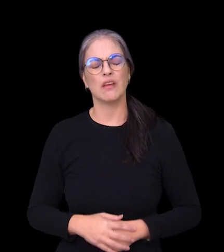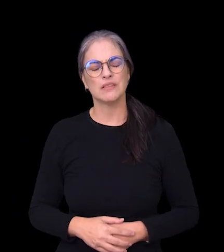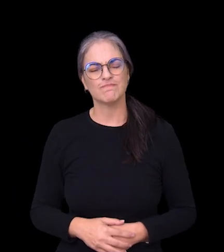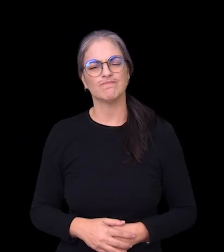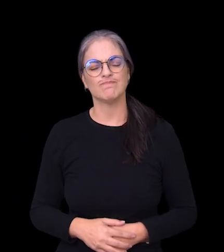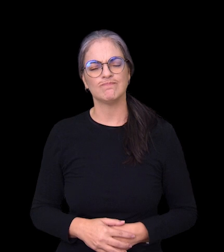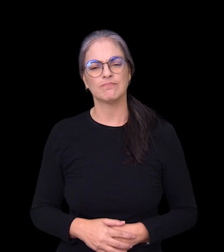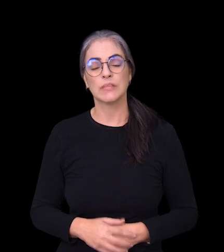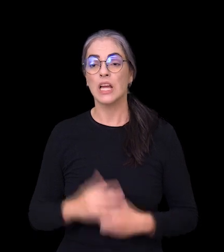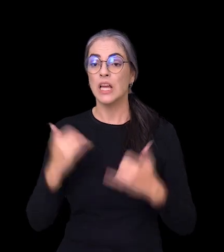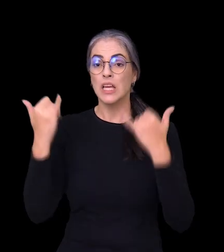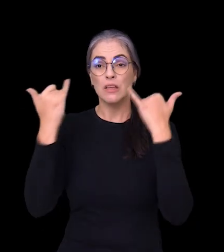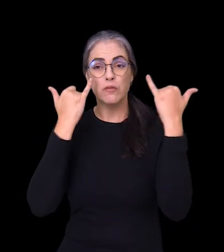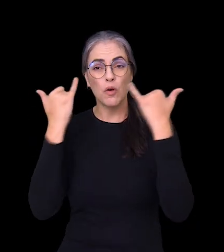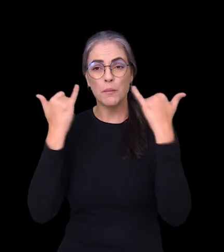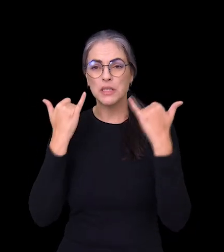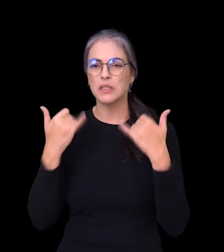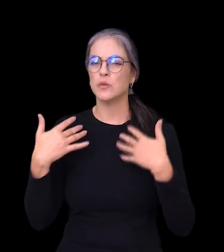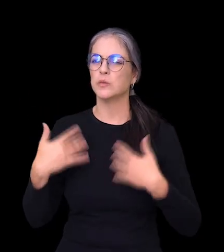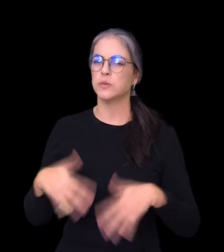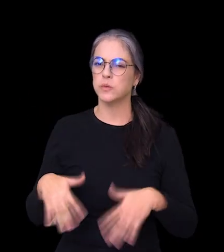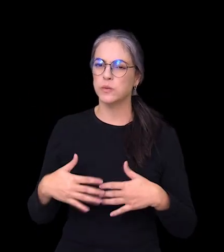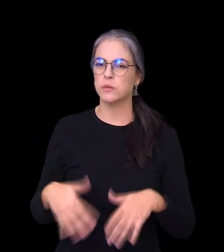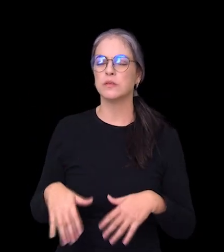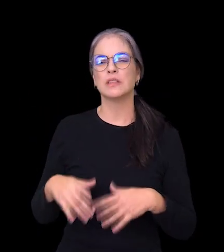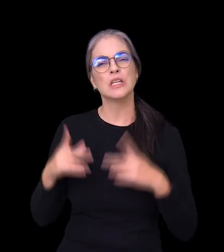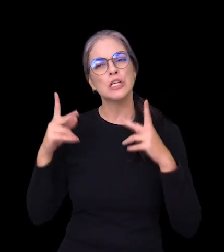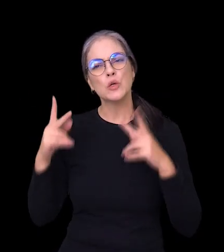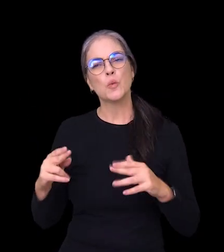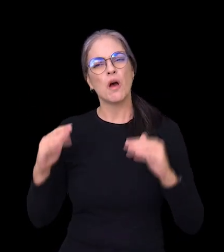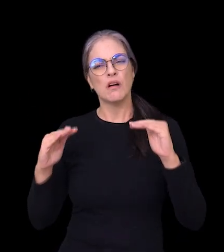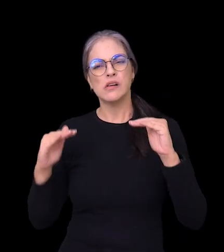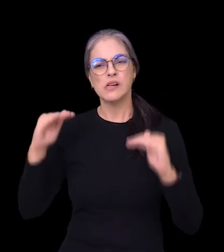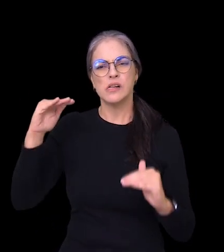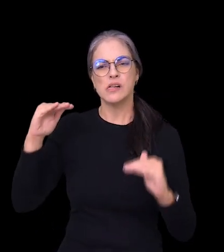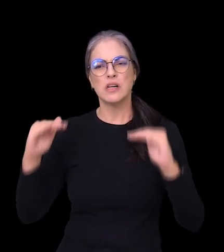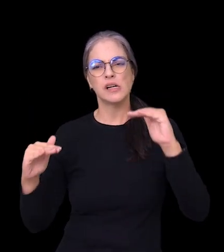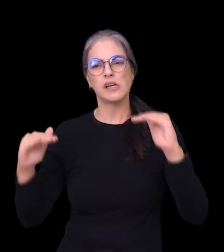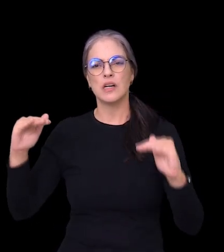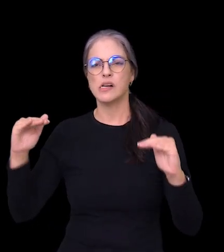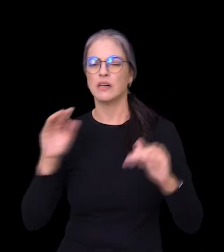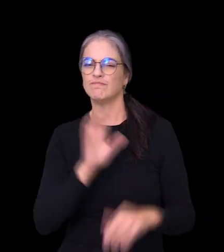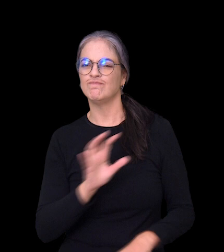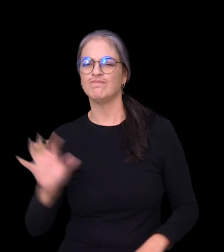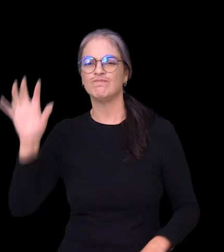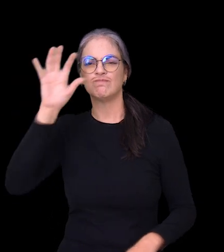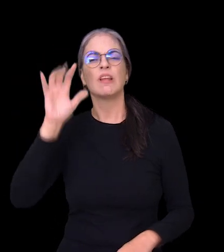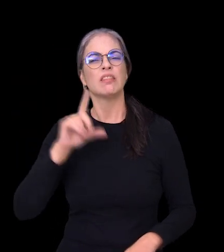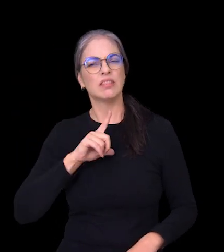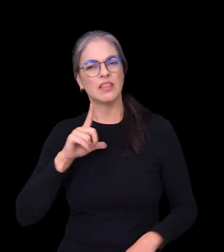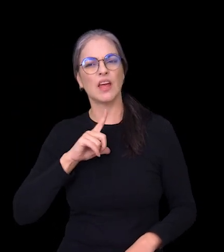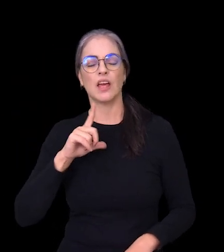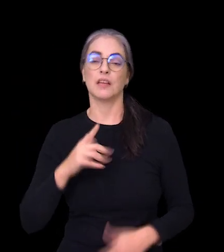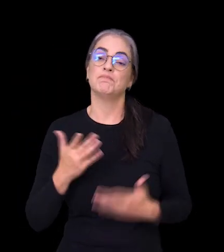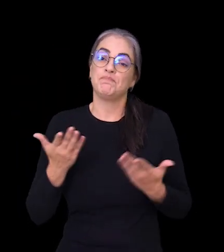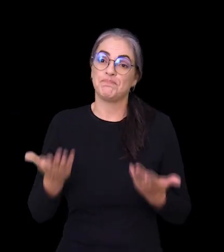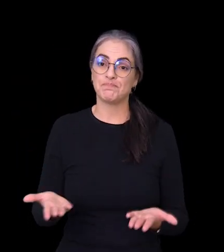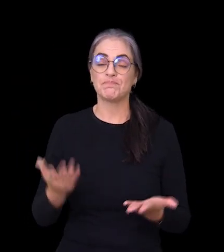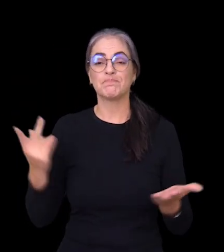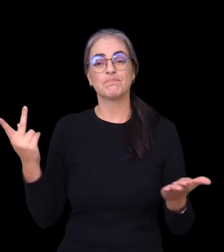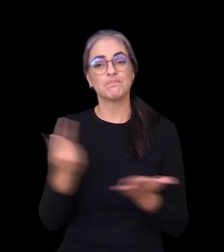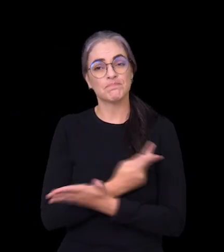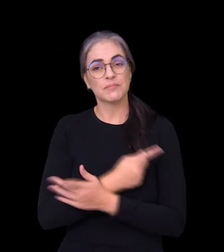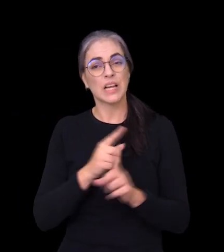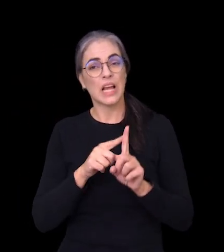dados refletem as desigualdades regionais que a gente tem. E a gravidez na adolescência,